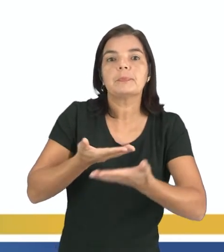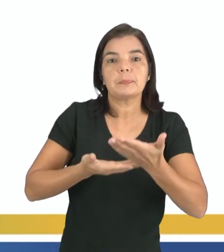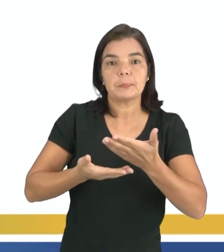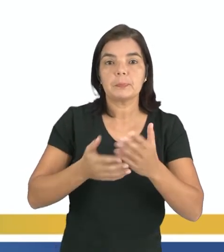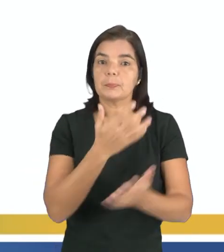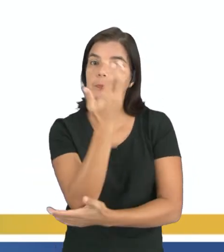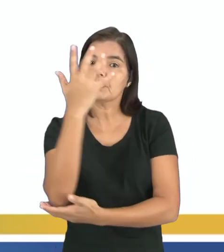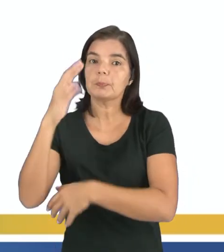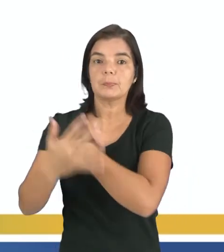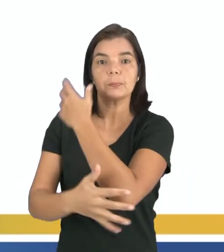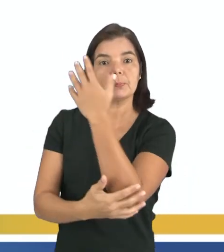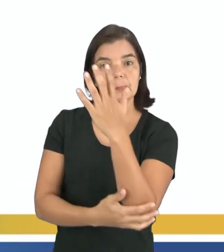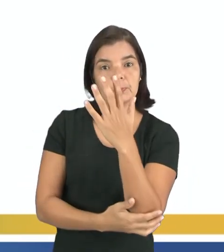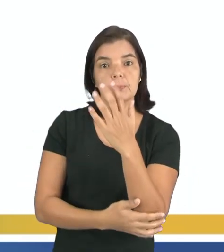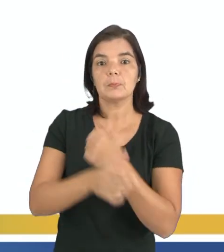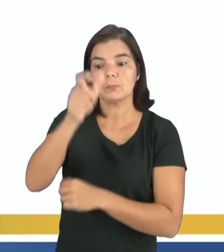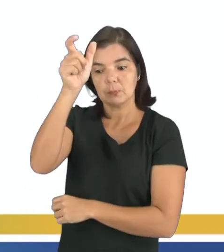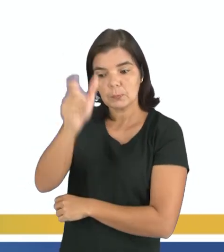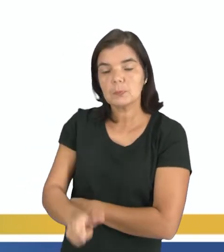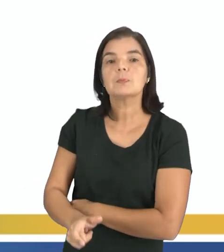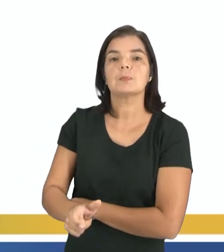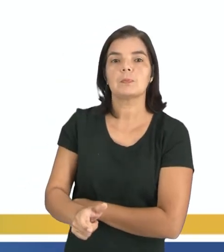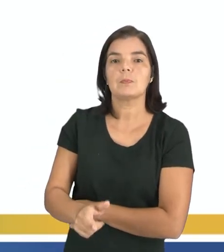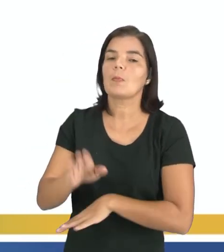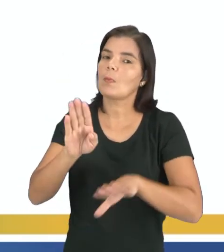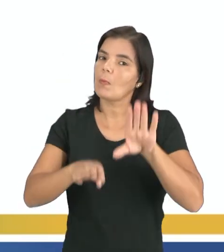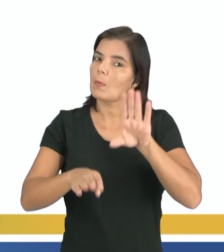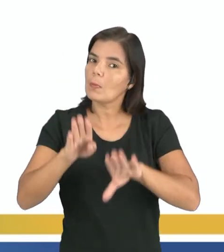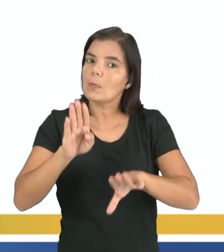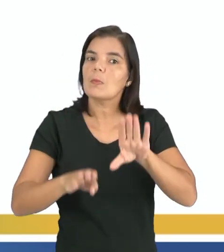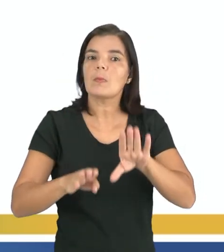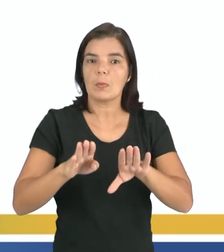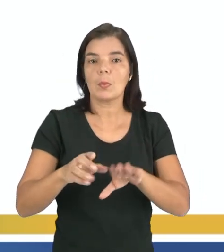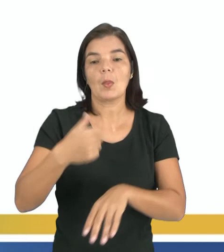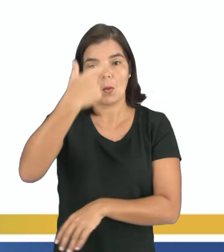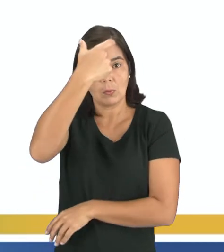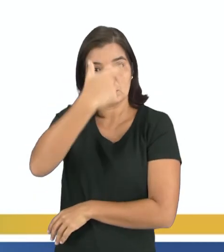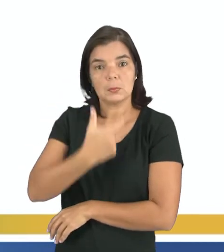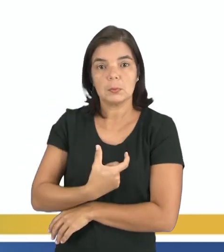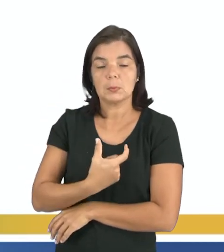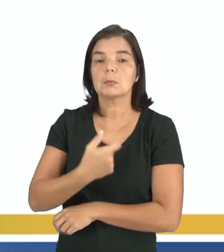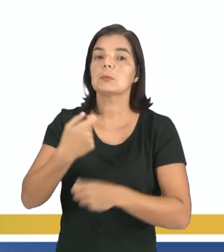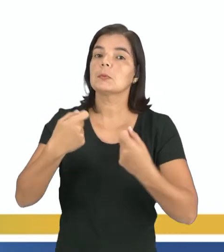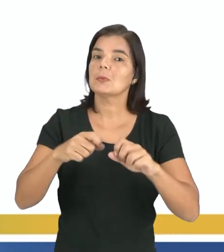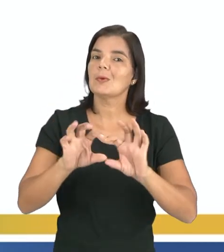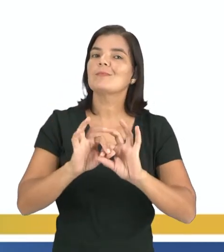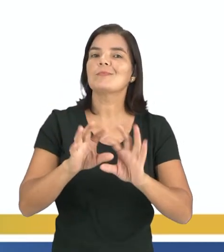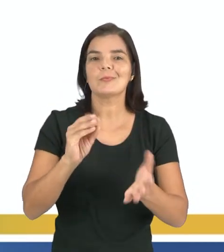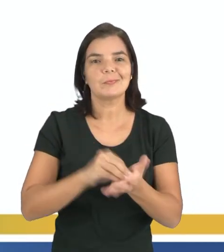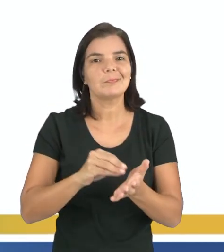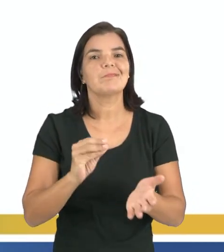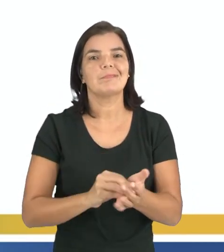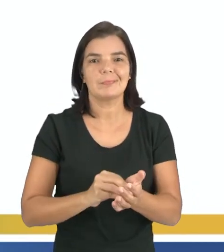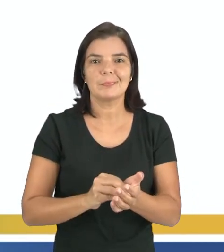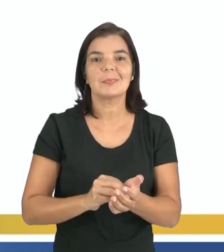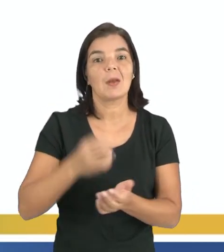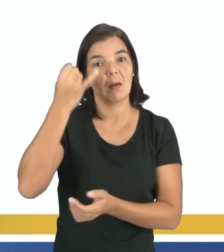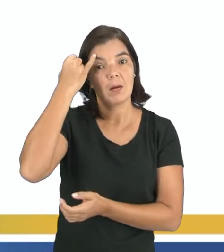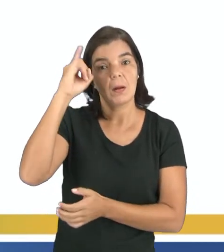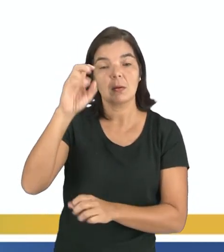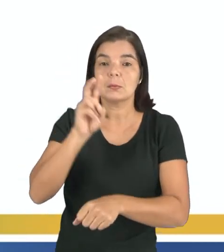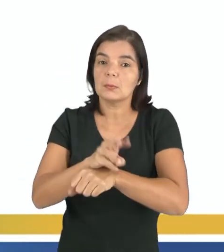meio ambiente e o ser humano. Algumas vezes, como seres humanos, nós deixamos a desejar na ideia